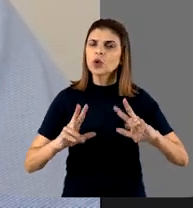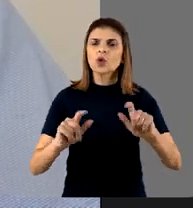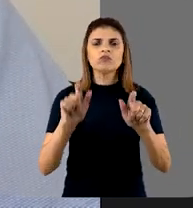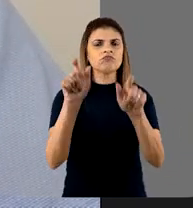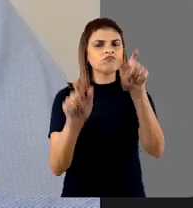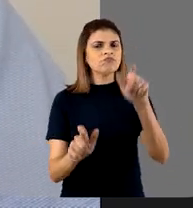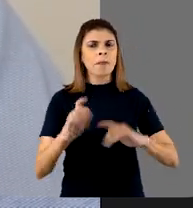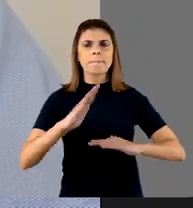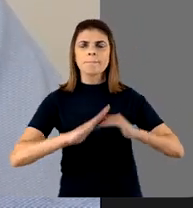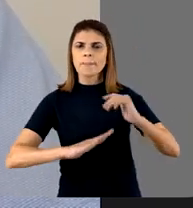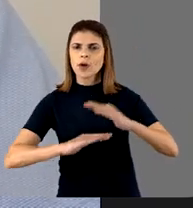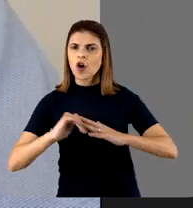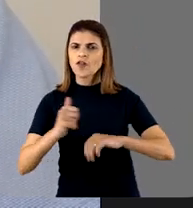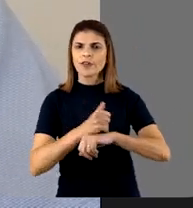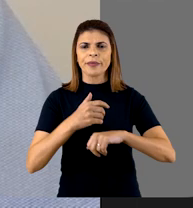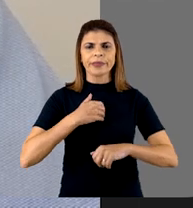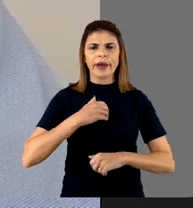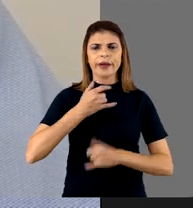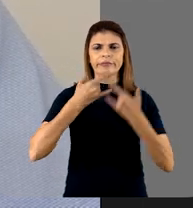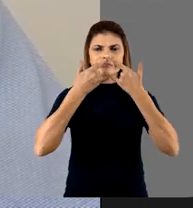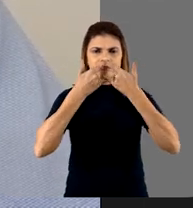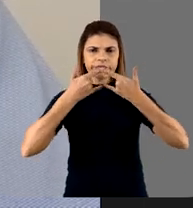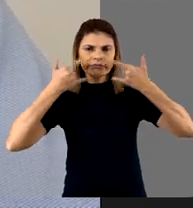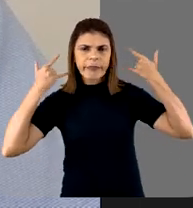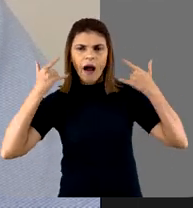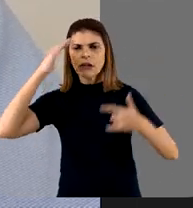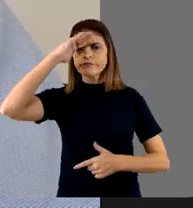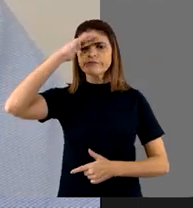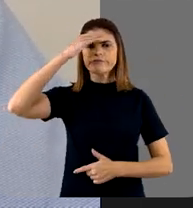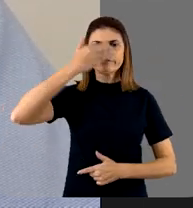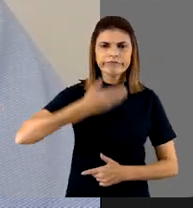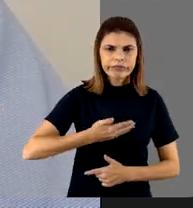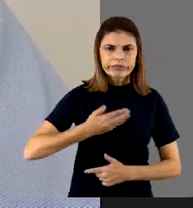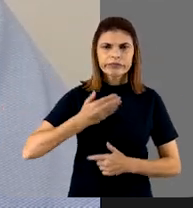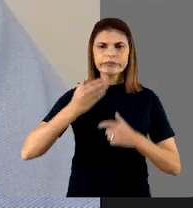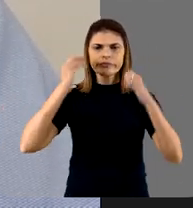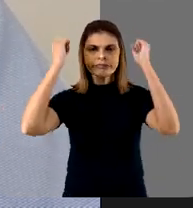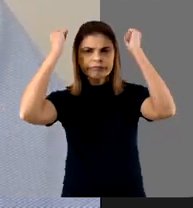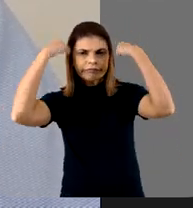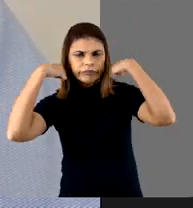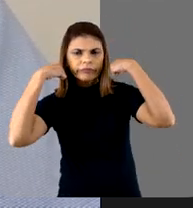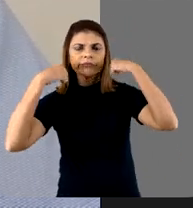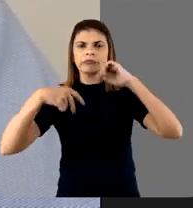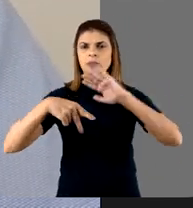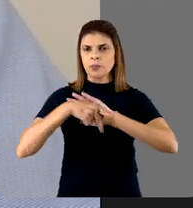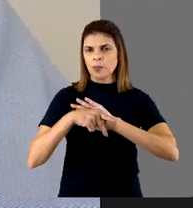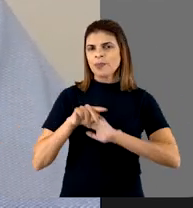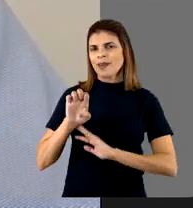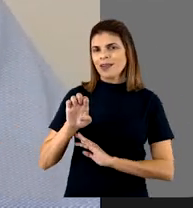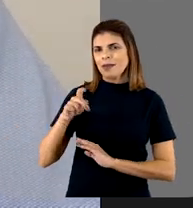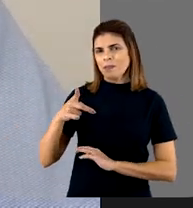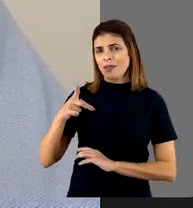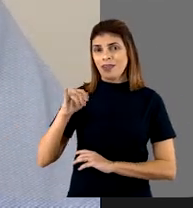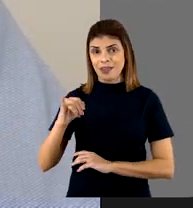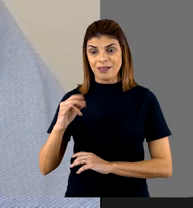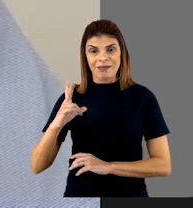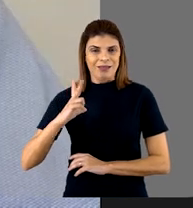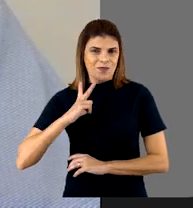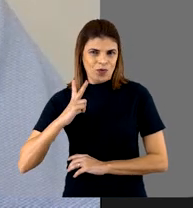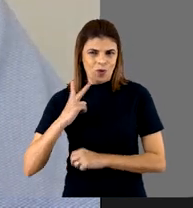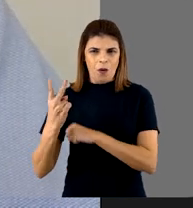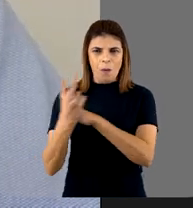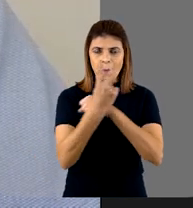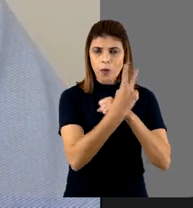os profissionais, né, com todo esse aparato agora de equipamentos de proteção individual e máscara,